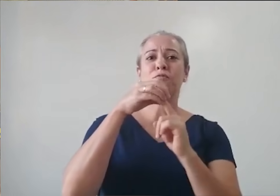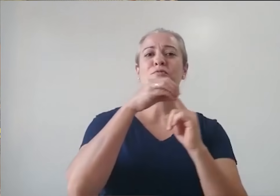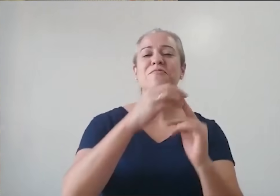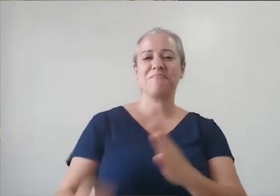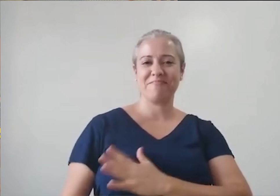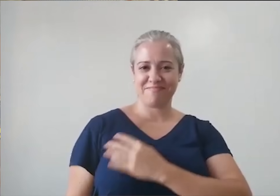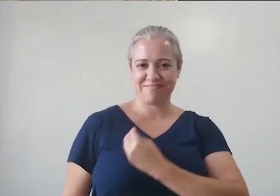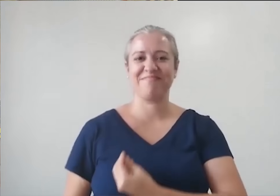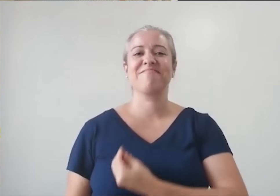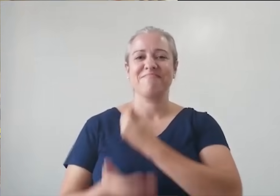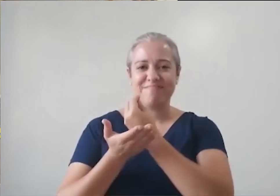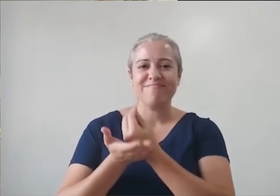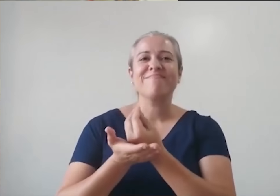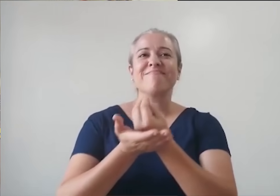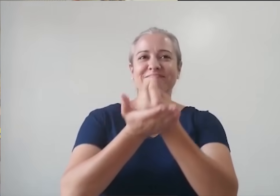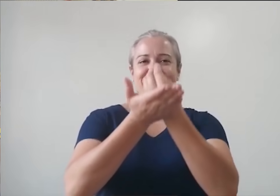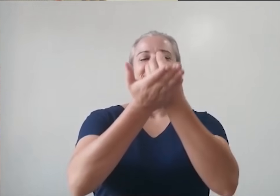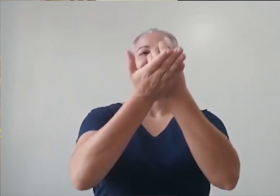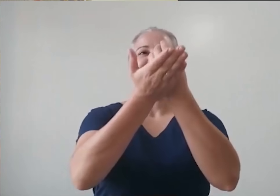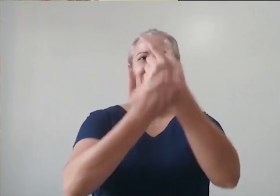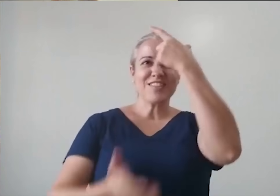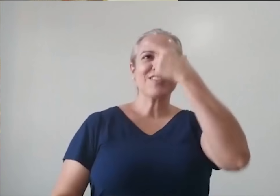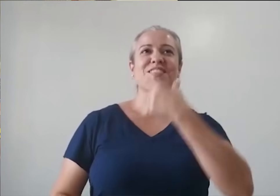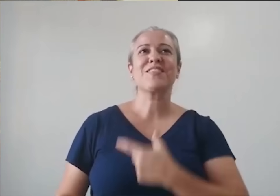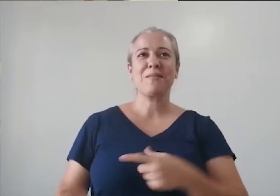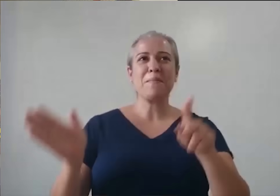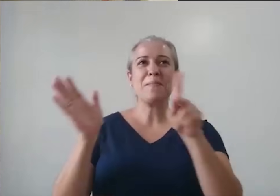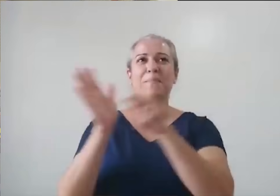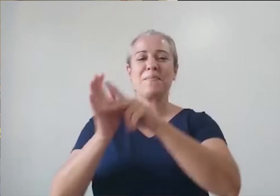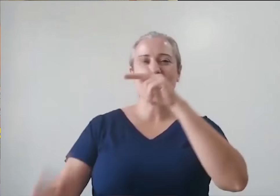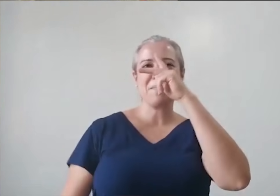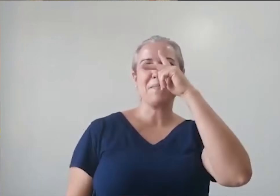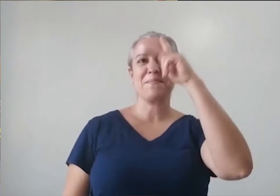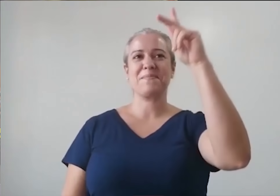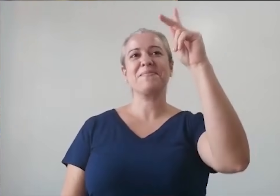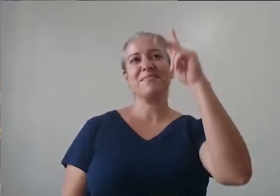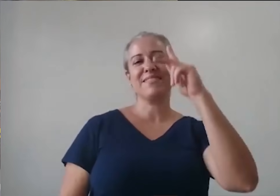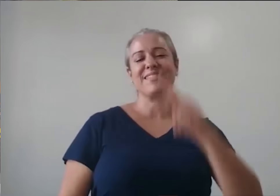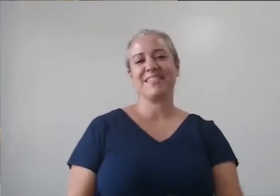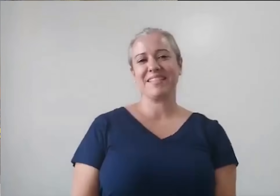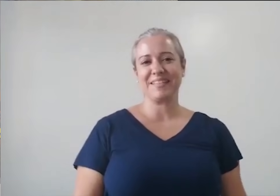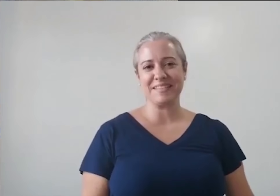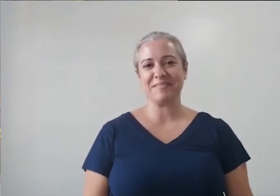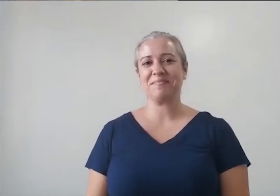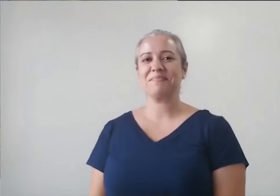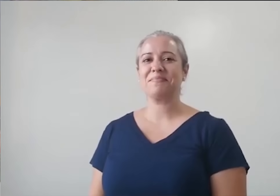Digno da minha vida, tu és Jesus. Oh, eu sou teu.